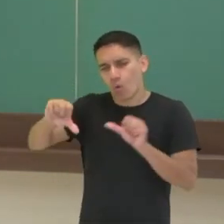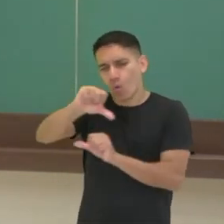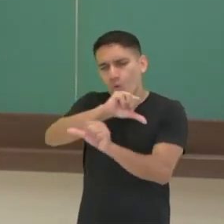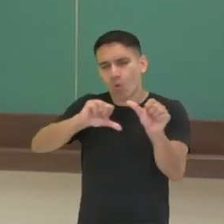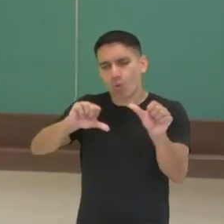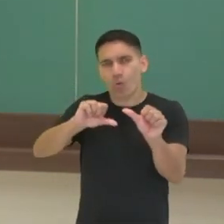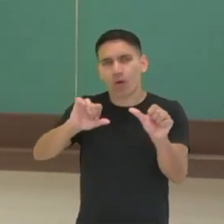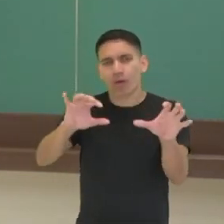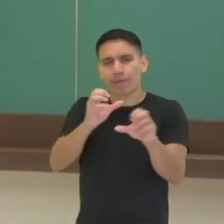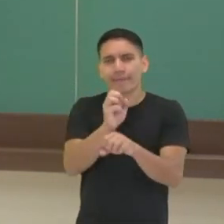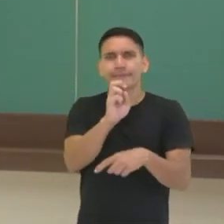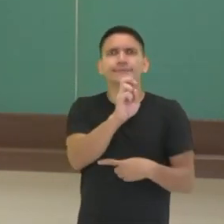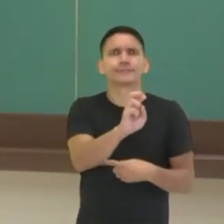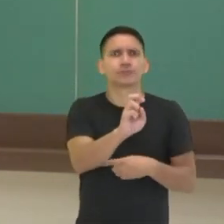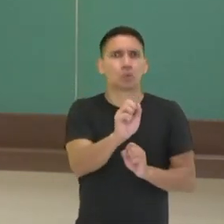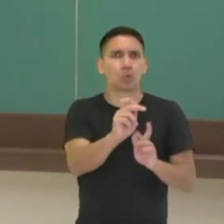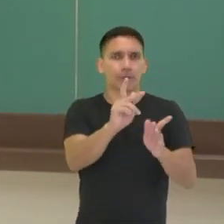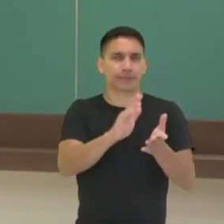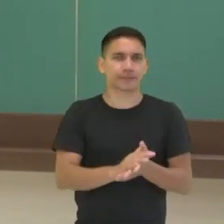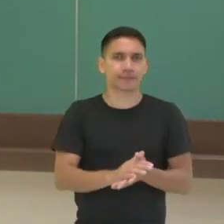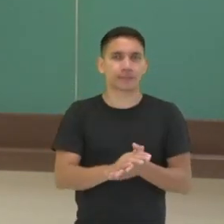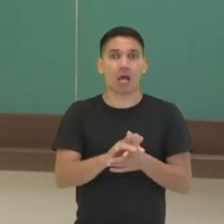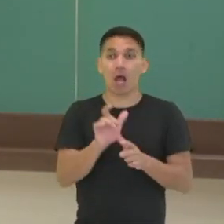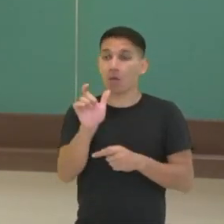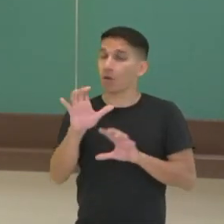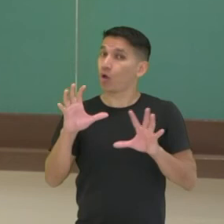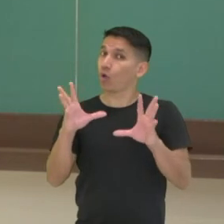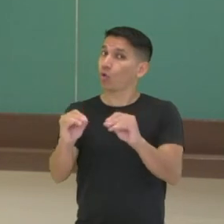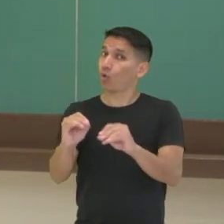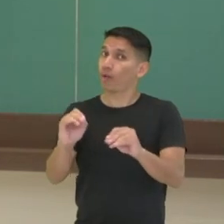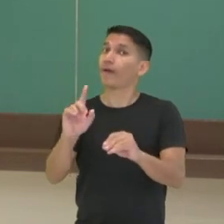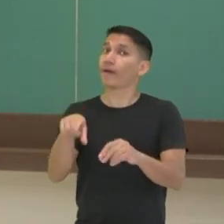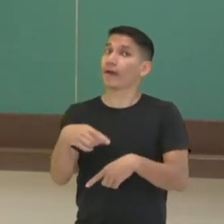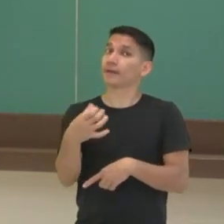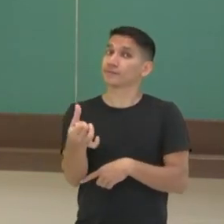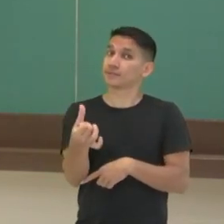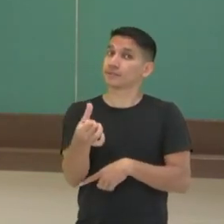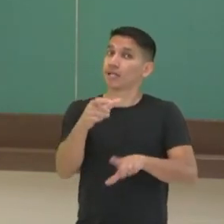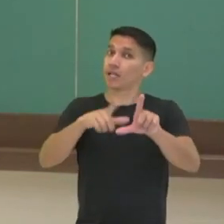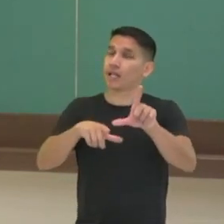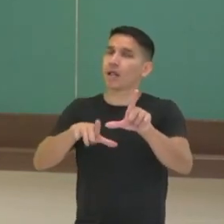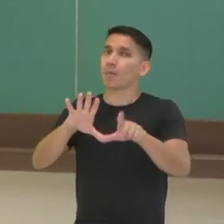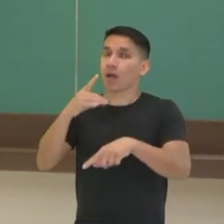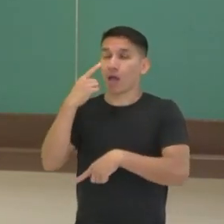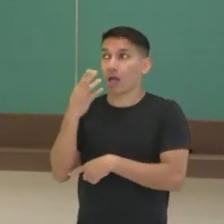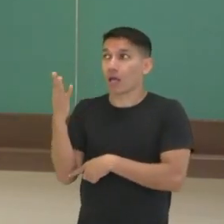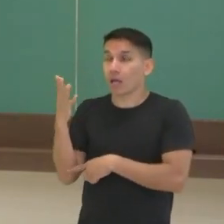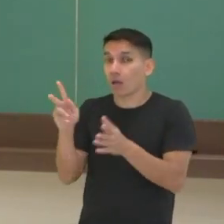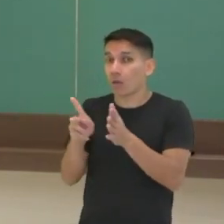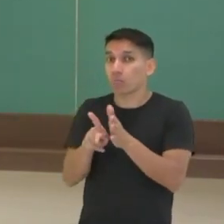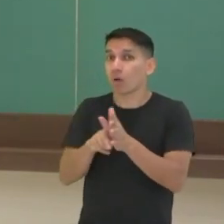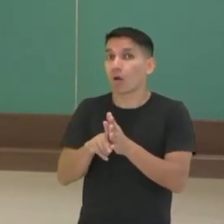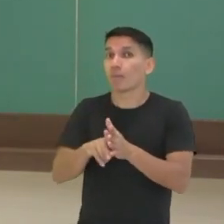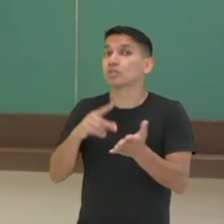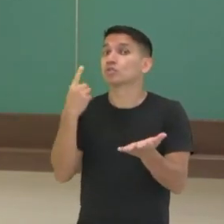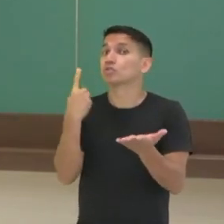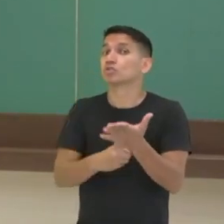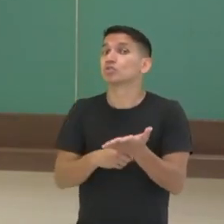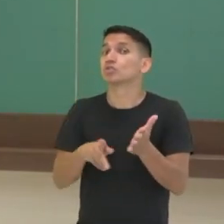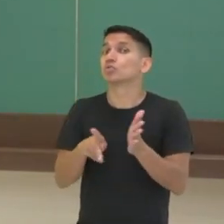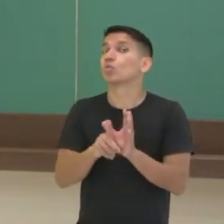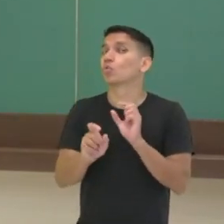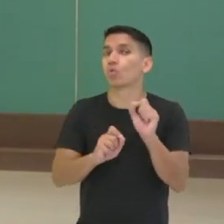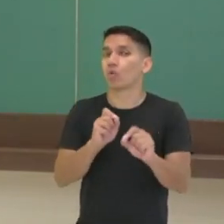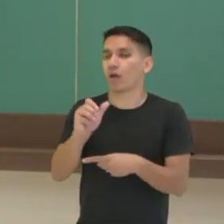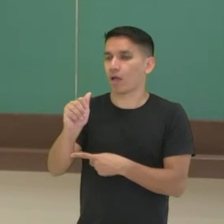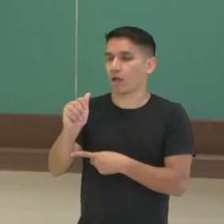de 5, certo? A palavra toda é 6 letras, só que aqui nós estamos colocando uma condição que o A